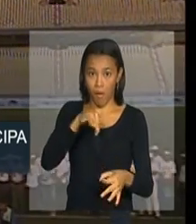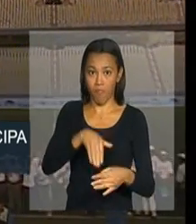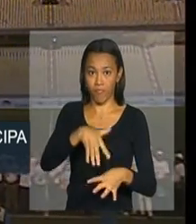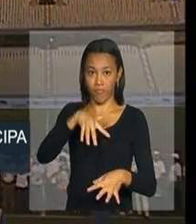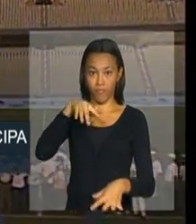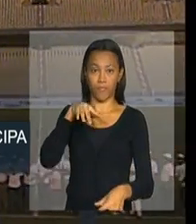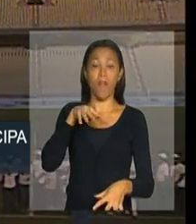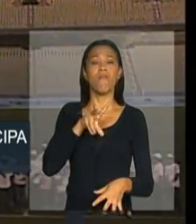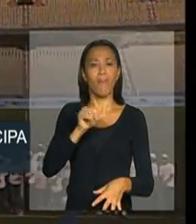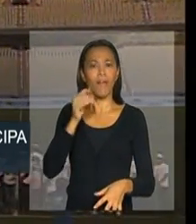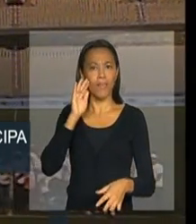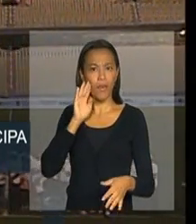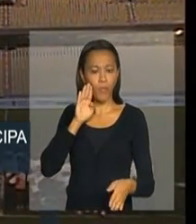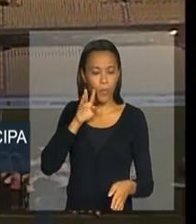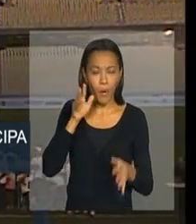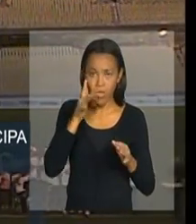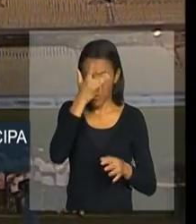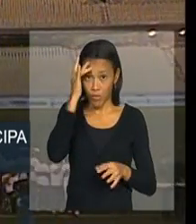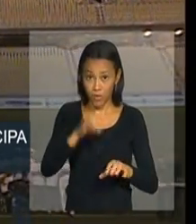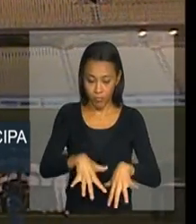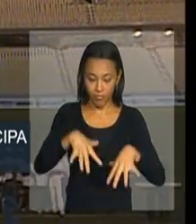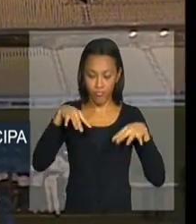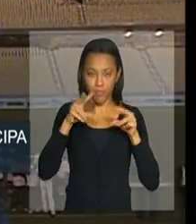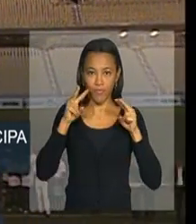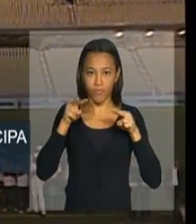uma aproximação